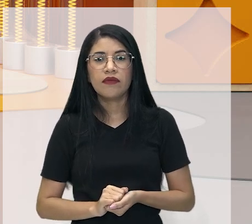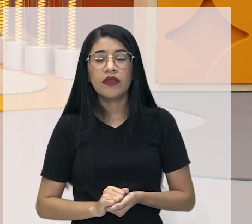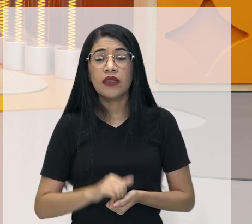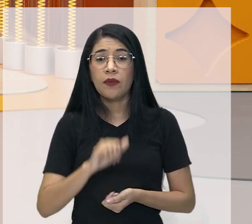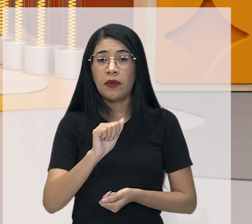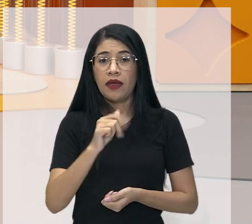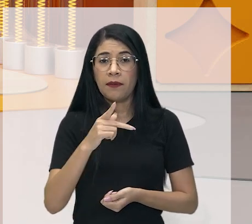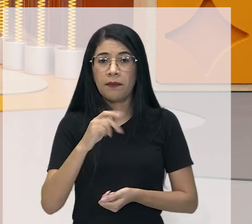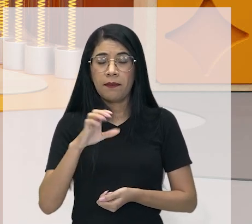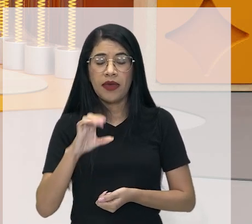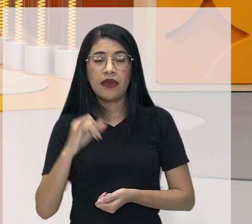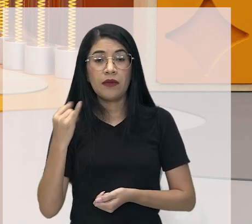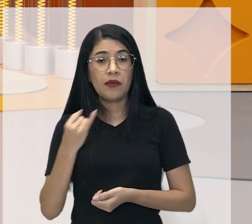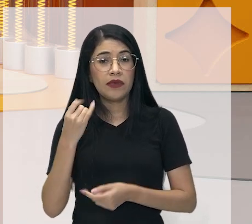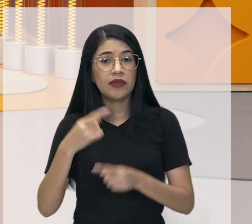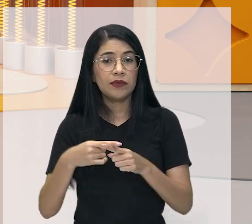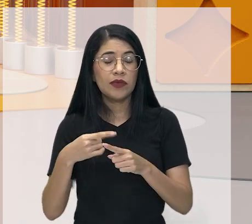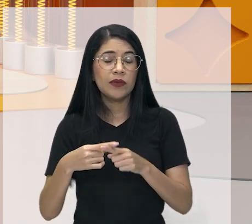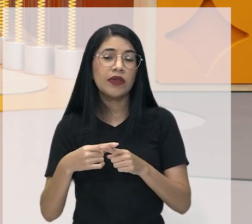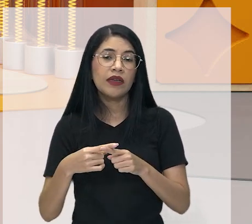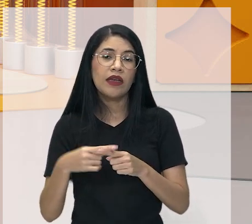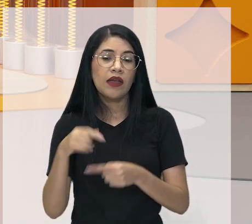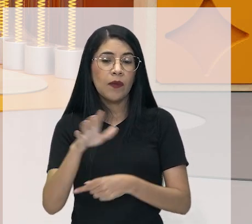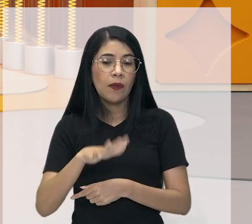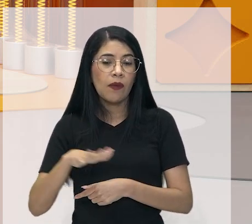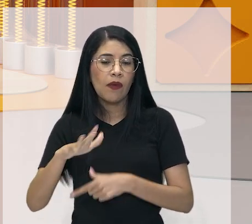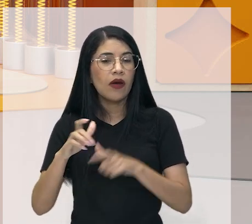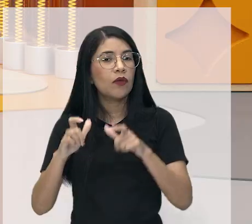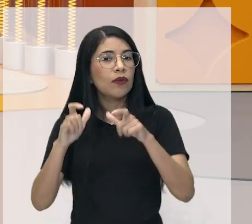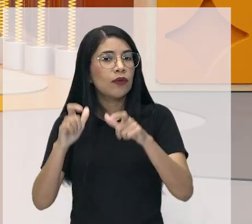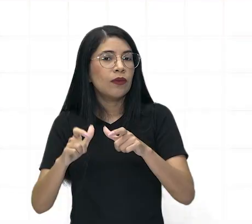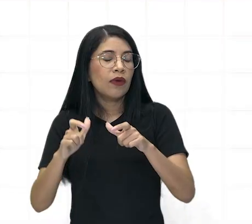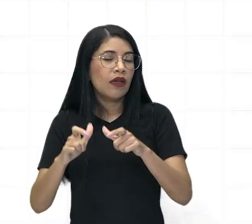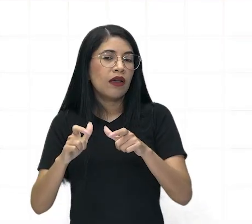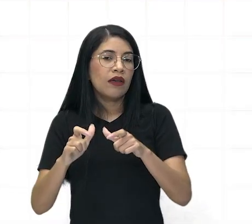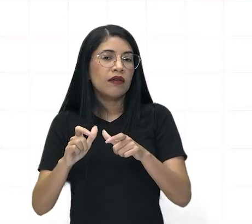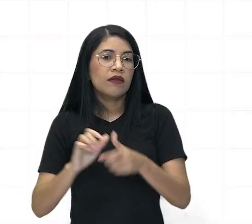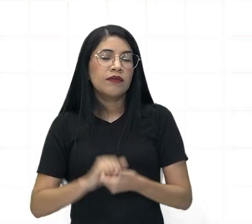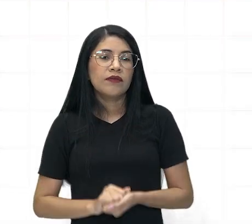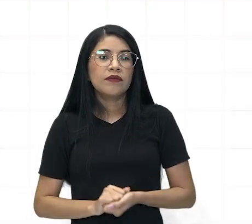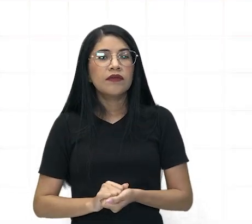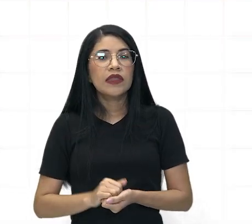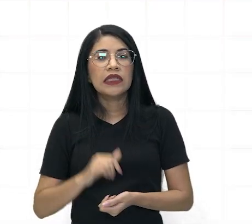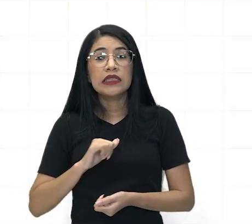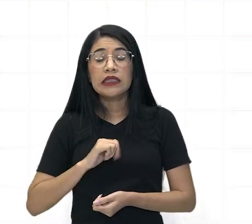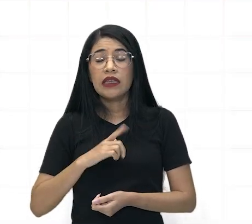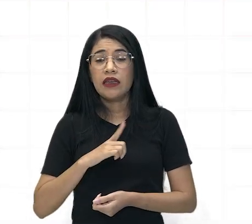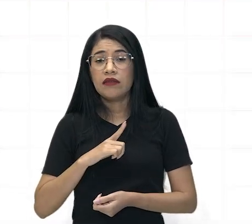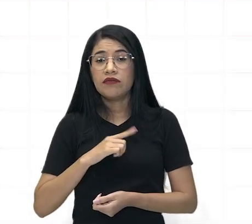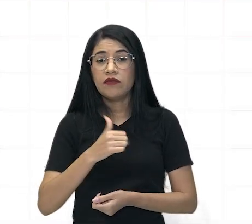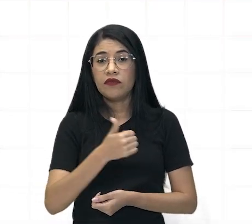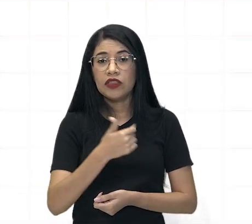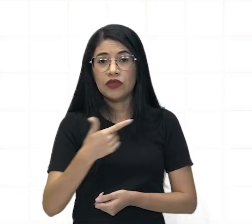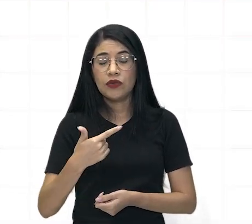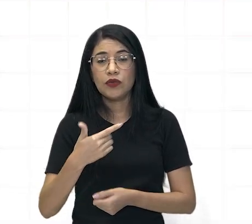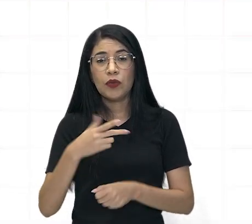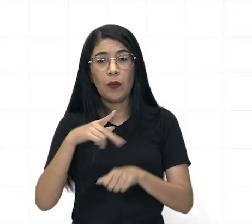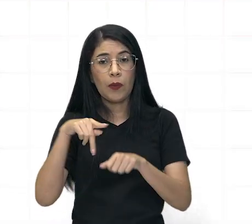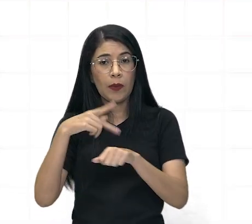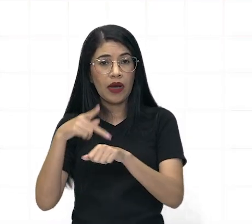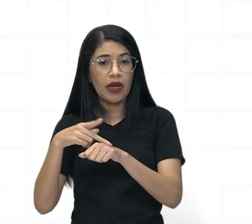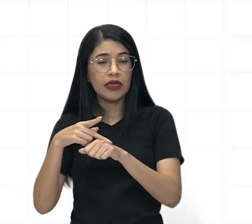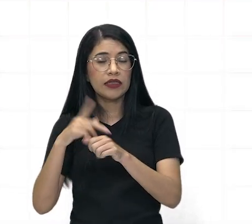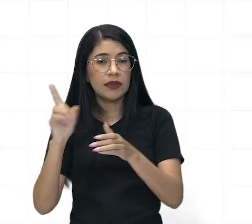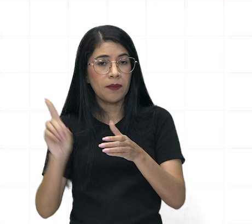bastante importante, de uma geografia bastante interessante. Ela é composta por 21 países,